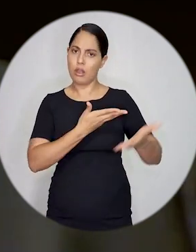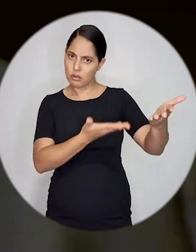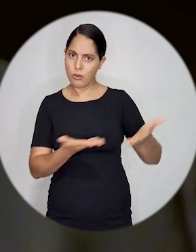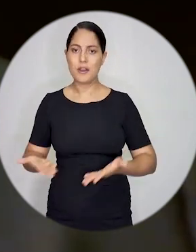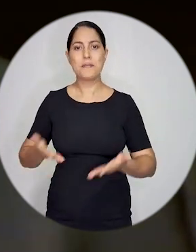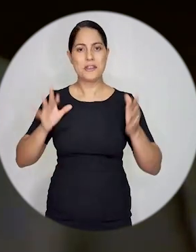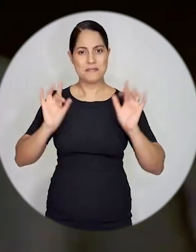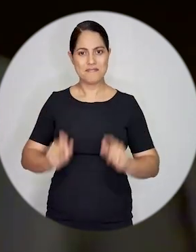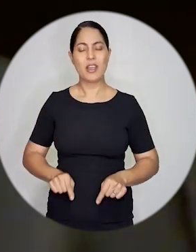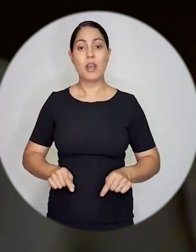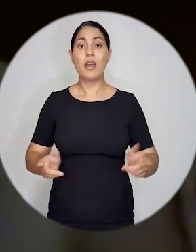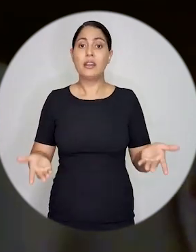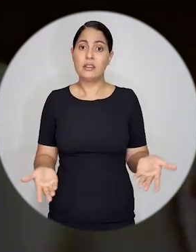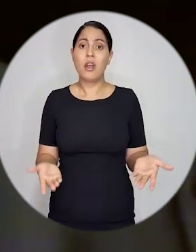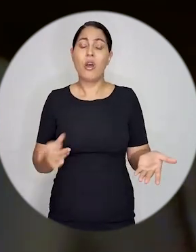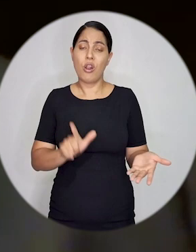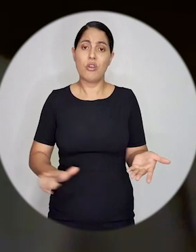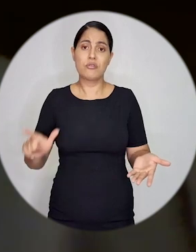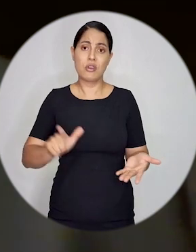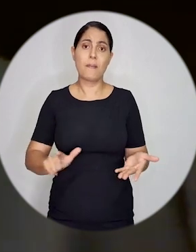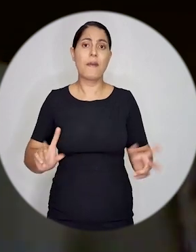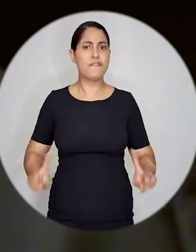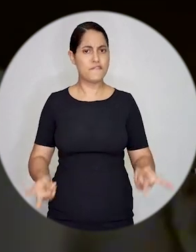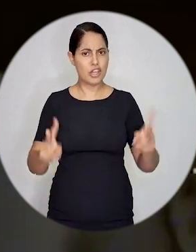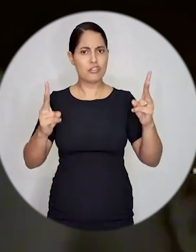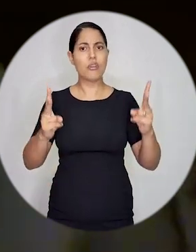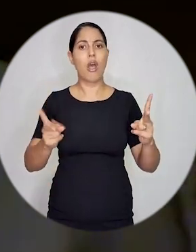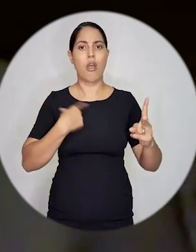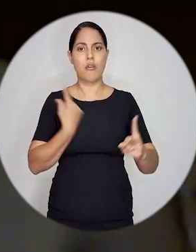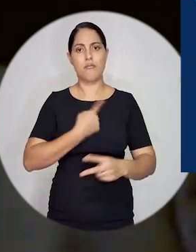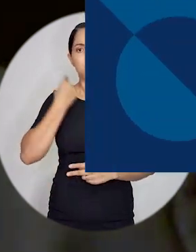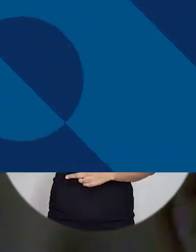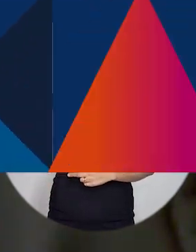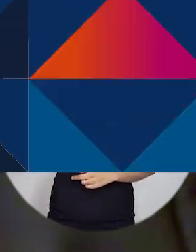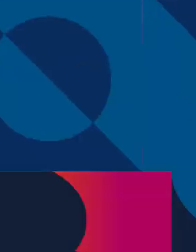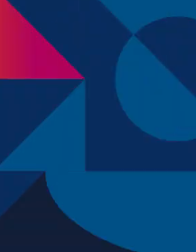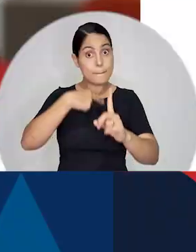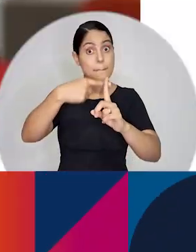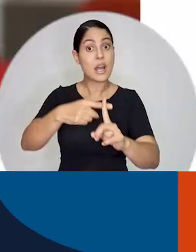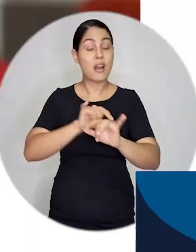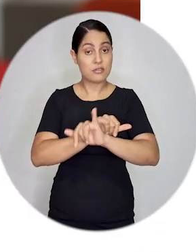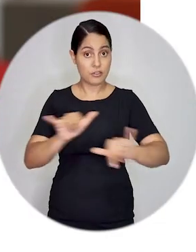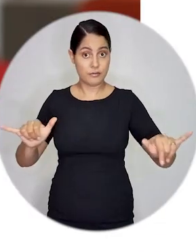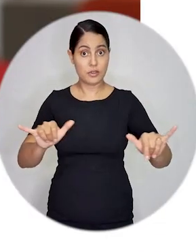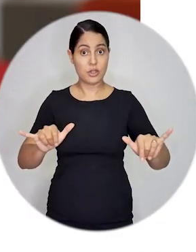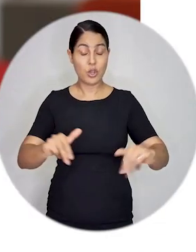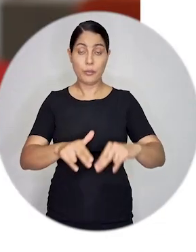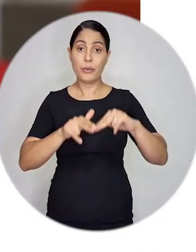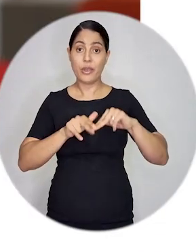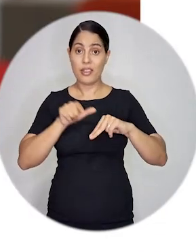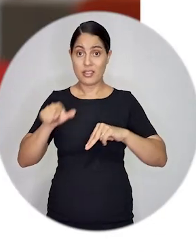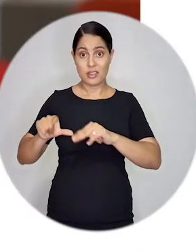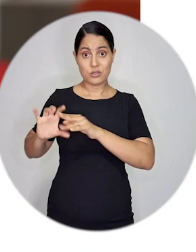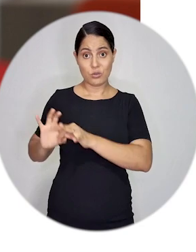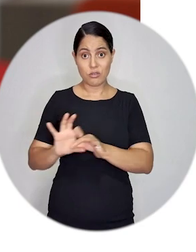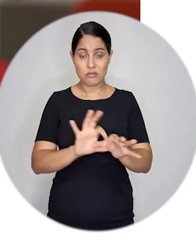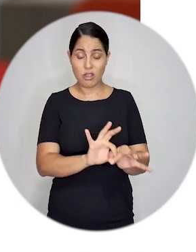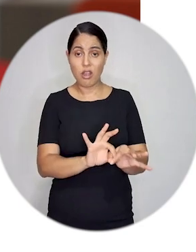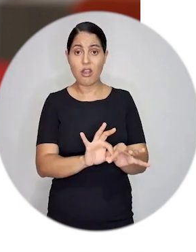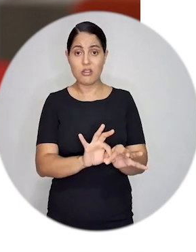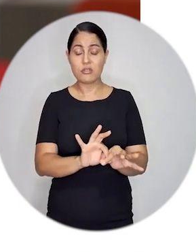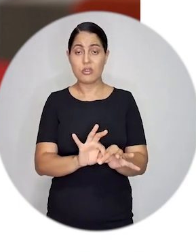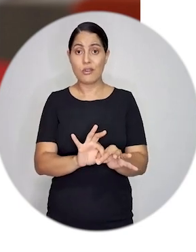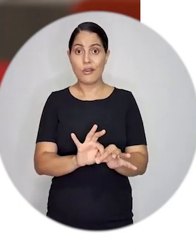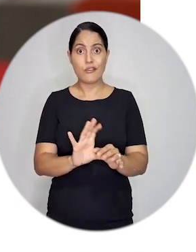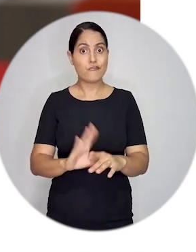uma casa de acolhimento. Então, é uma vitória da advocacia, e eu acrescento. Neste caso, a tramitação passou,